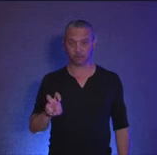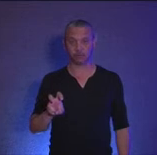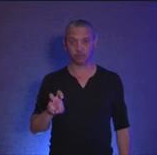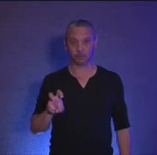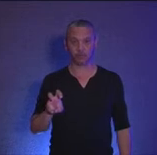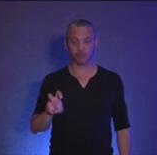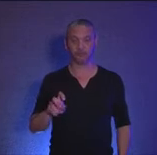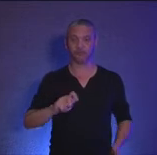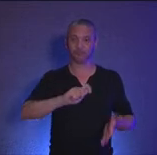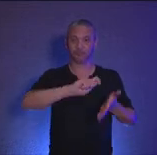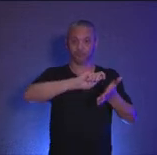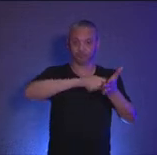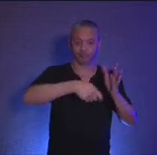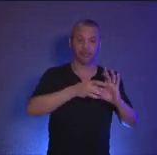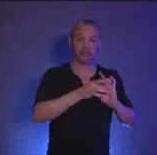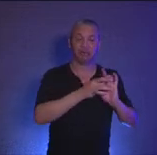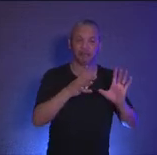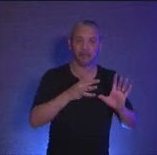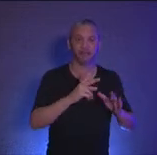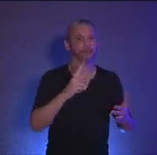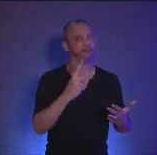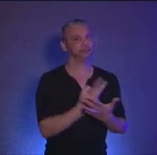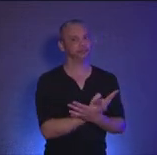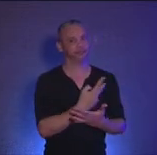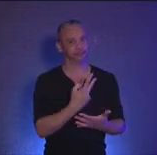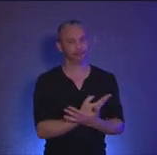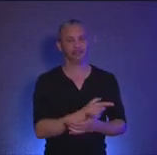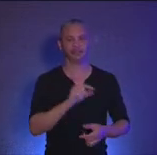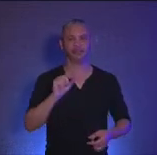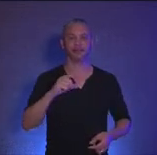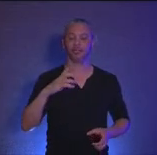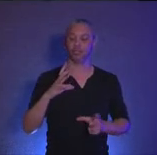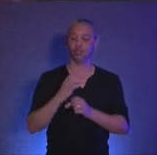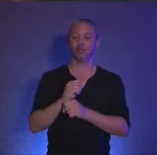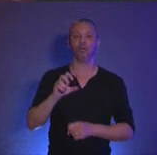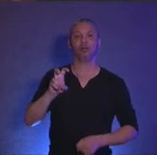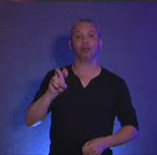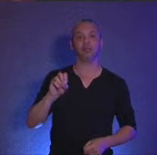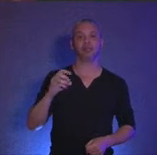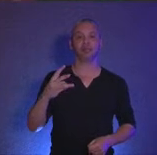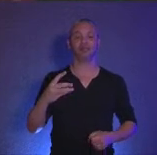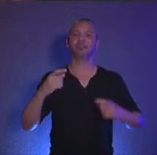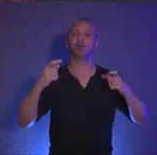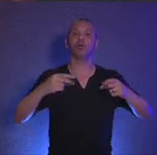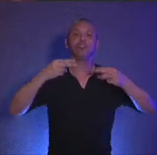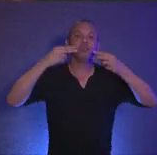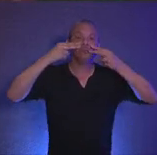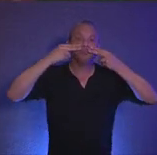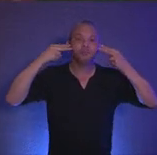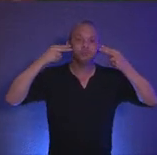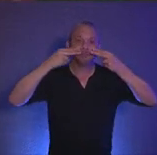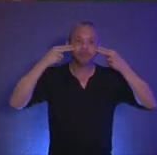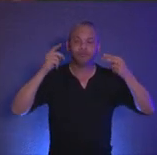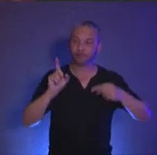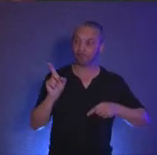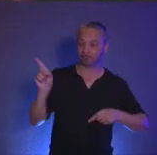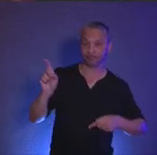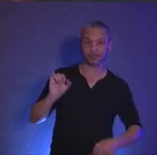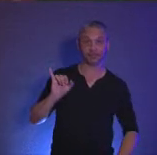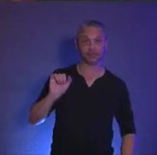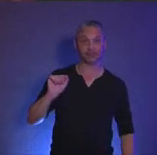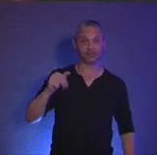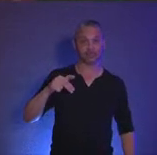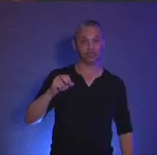3.525 requerimentos ilegais mapeados. São 503 só na terra indígena Yanomami, essa aqui está aparecendo aí no mapa.